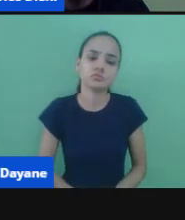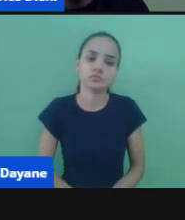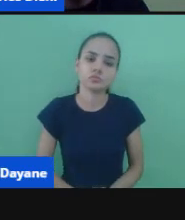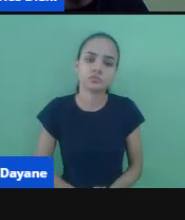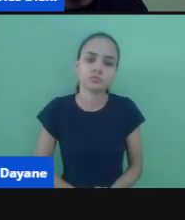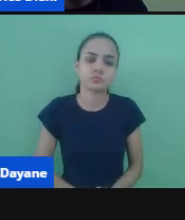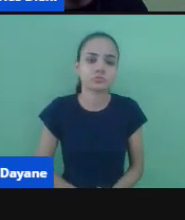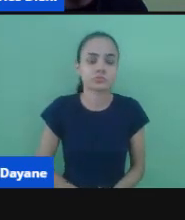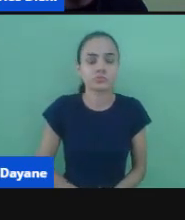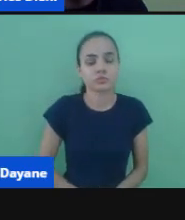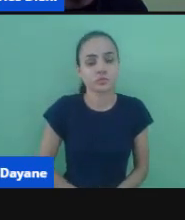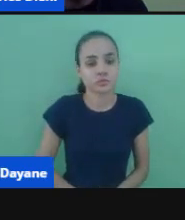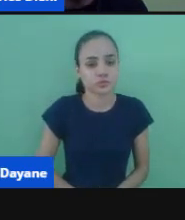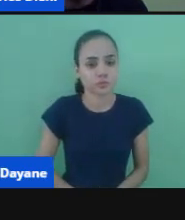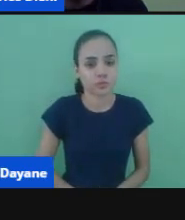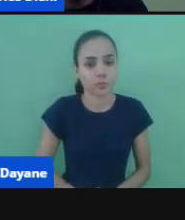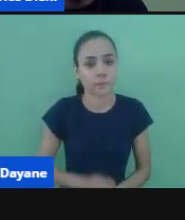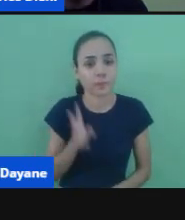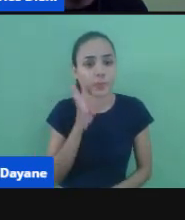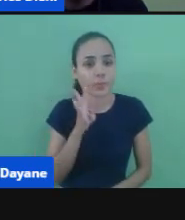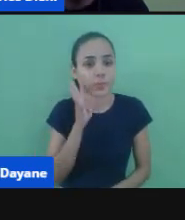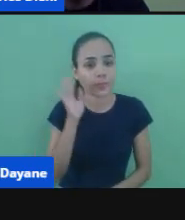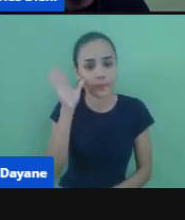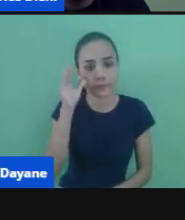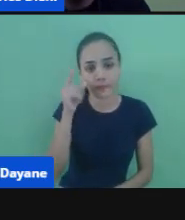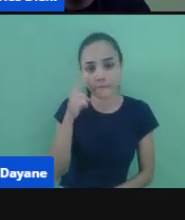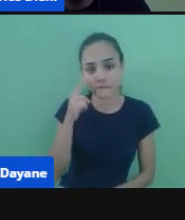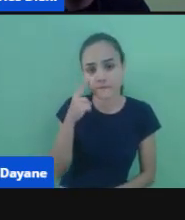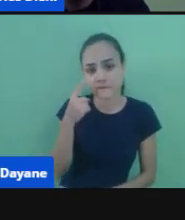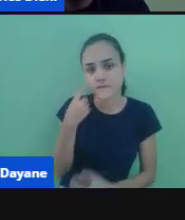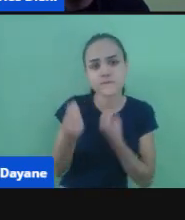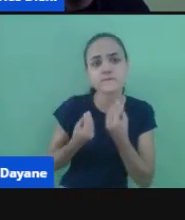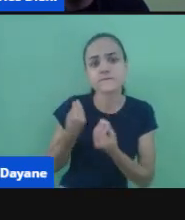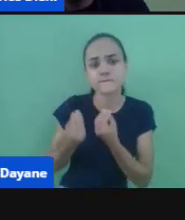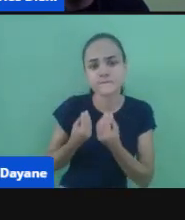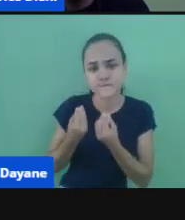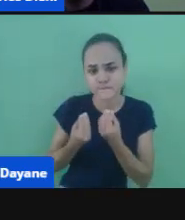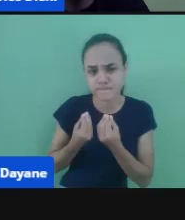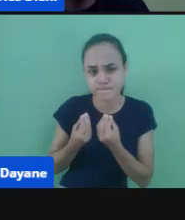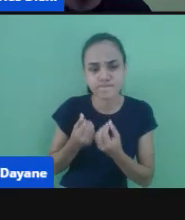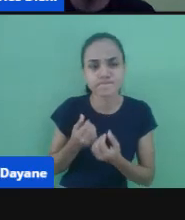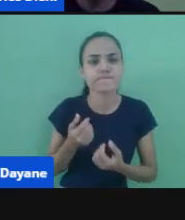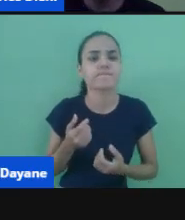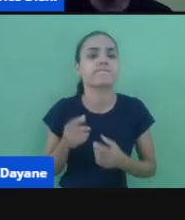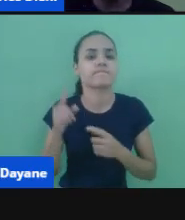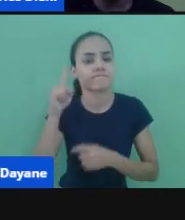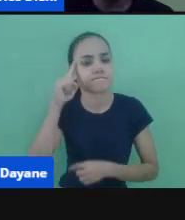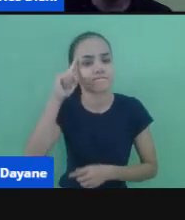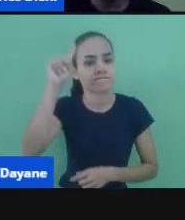gente ver como que funciona essa contraposição de ideias.